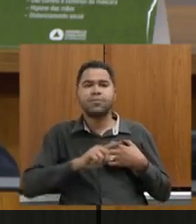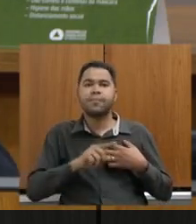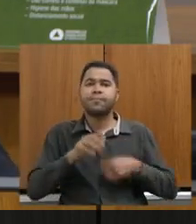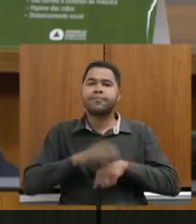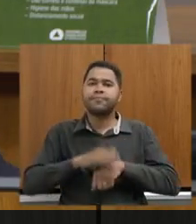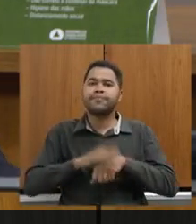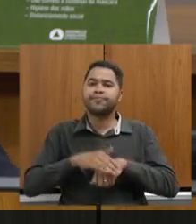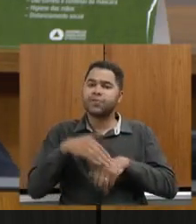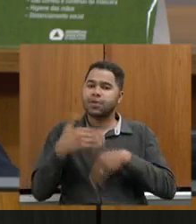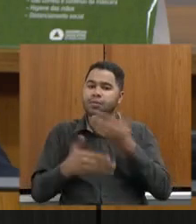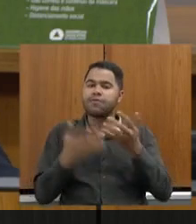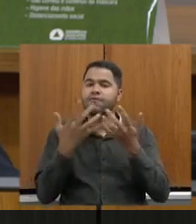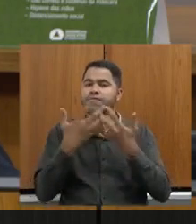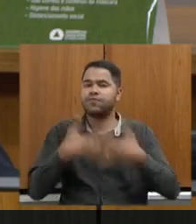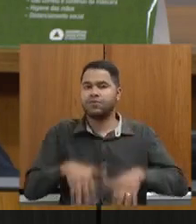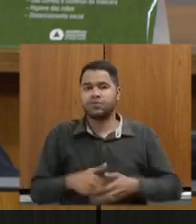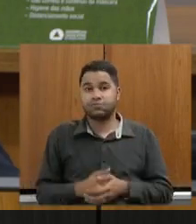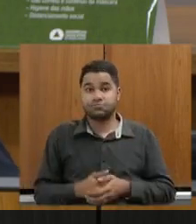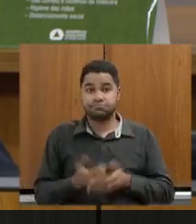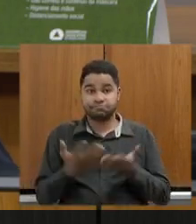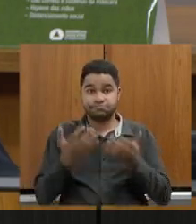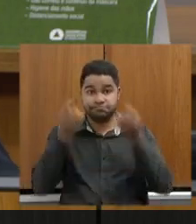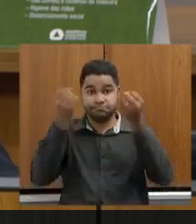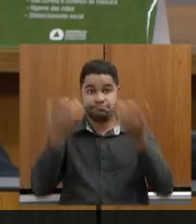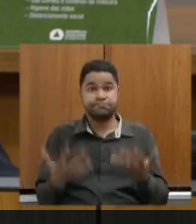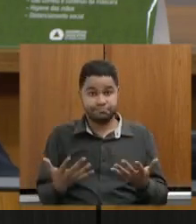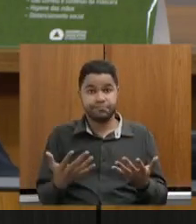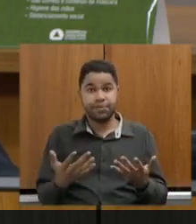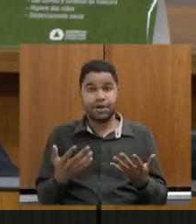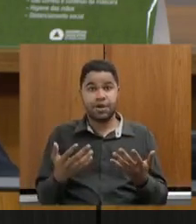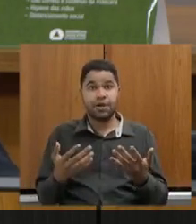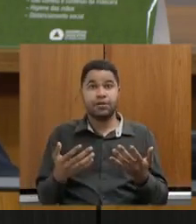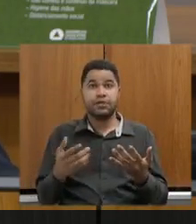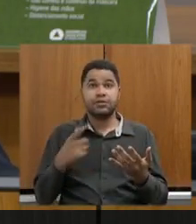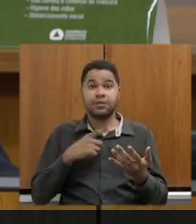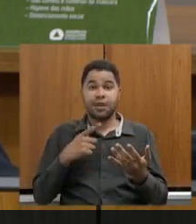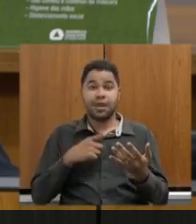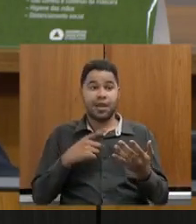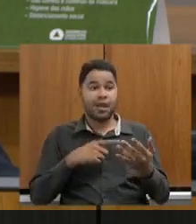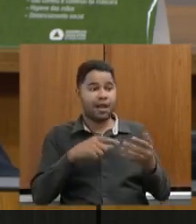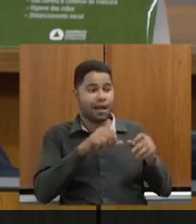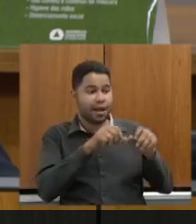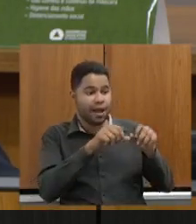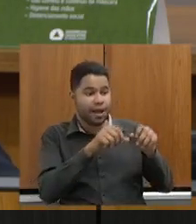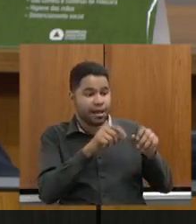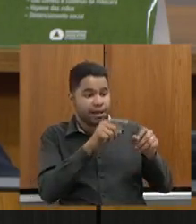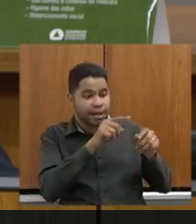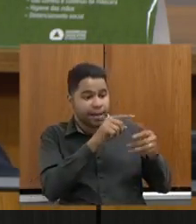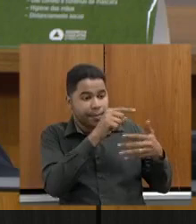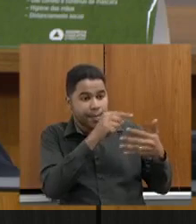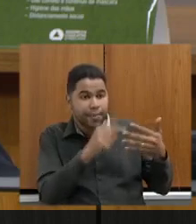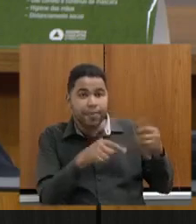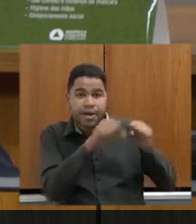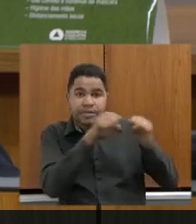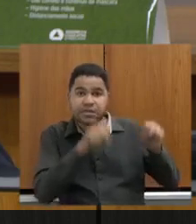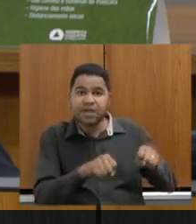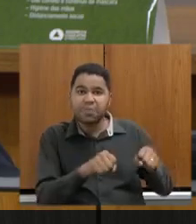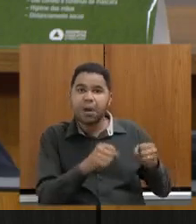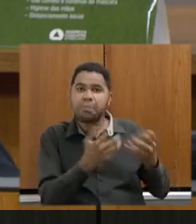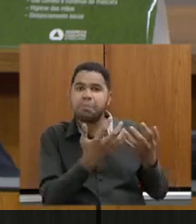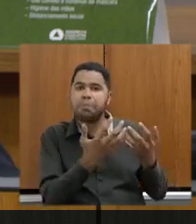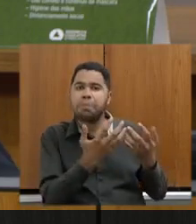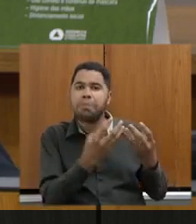fazer um conto Batalhão funcionários então que eu quero dizer o seguinte a gente pega um sistema falido pega um sistema quebrada e a nossa meta a meta da